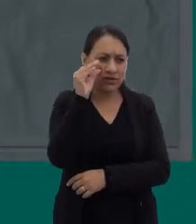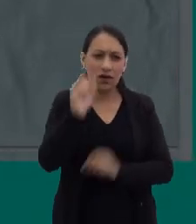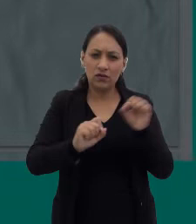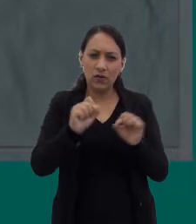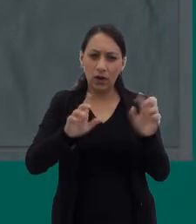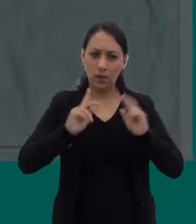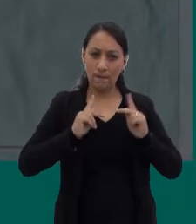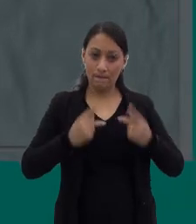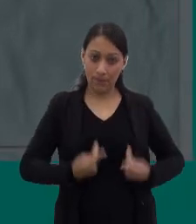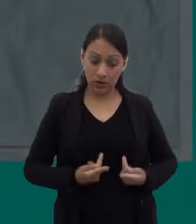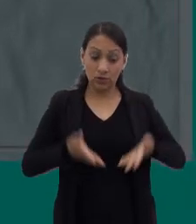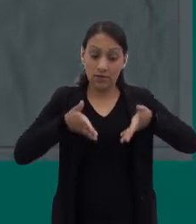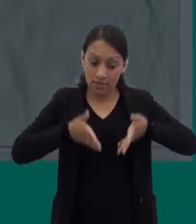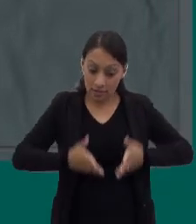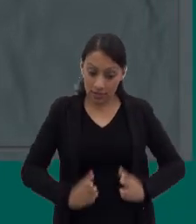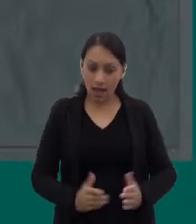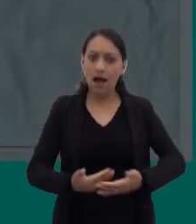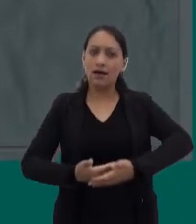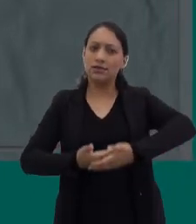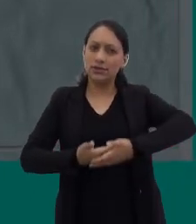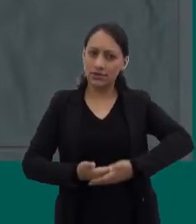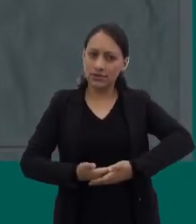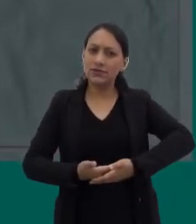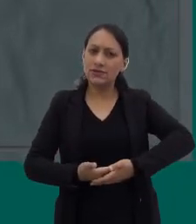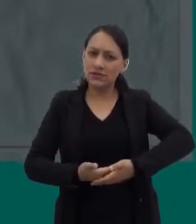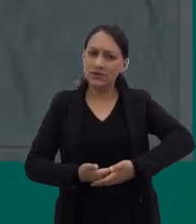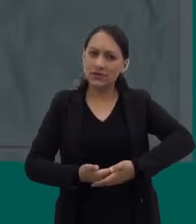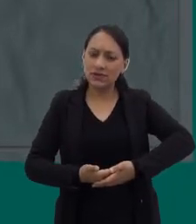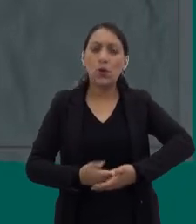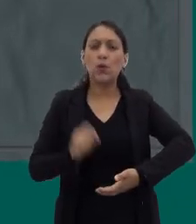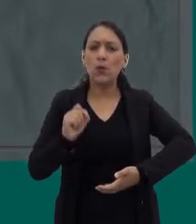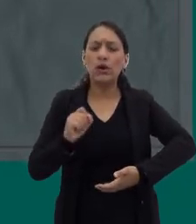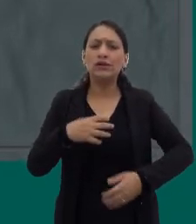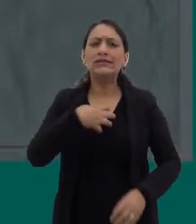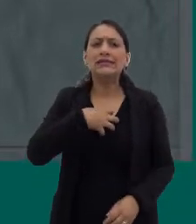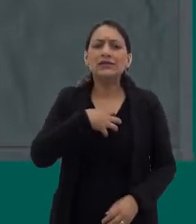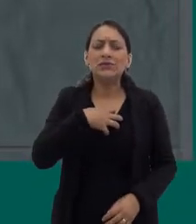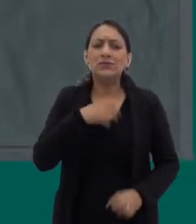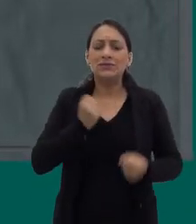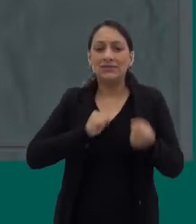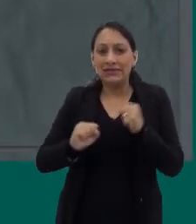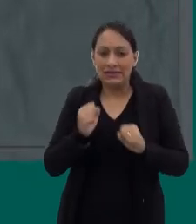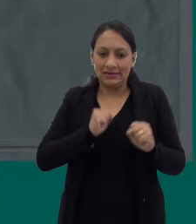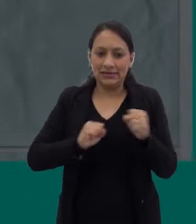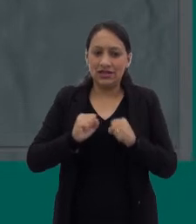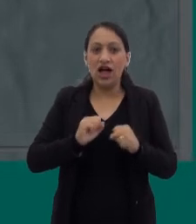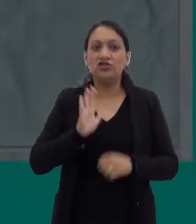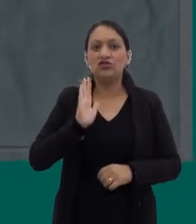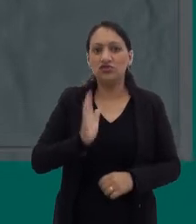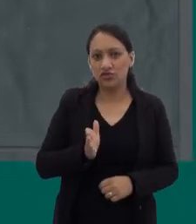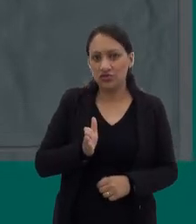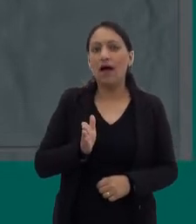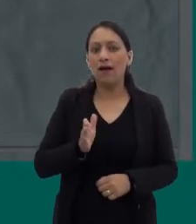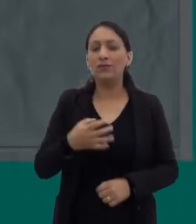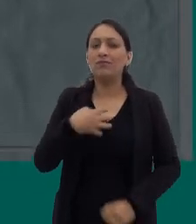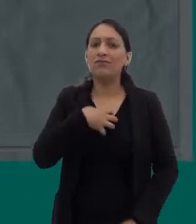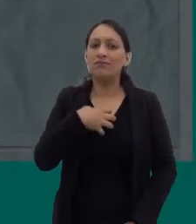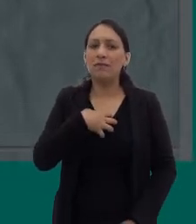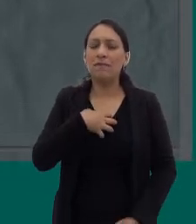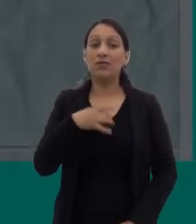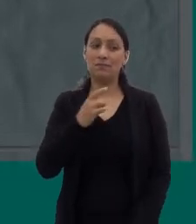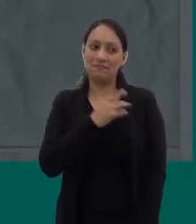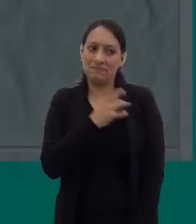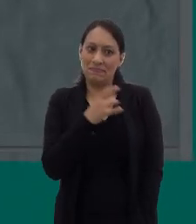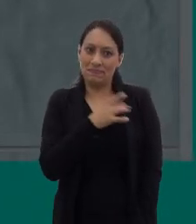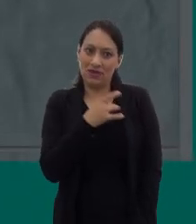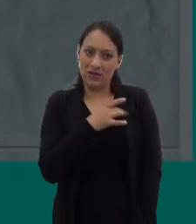ser humano nasce permeado por um sentimento de ansiedade, né, por um sentimento de